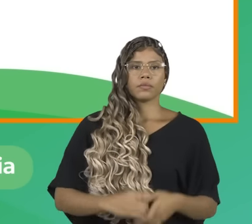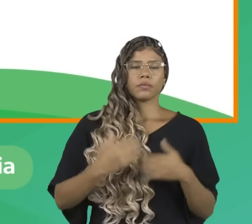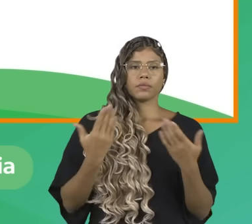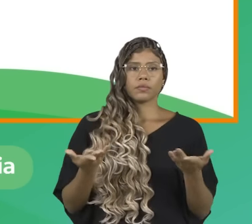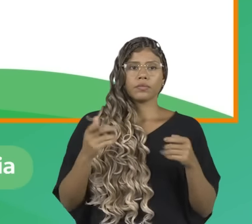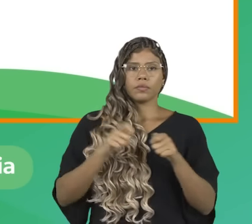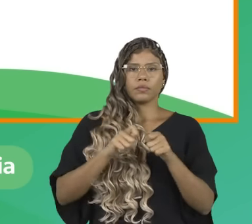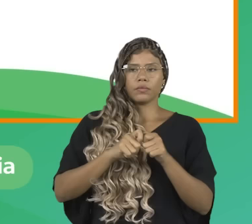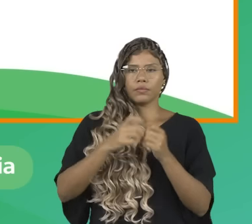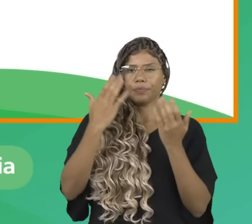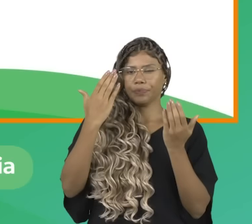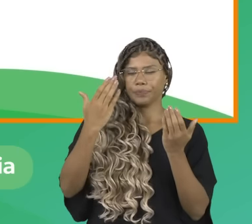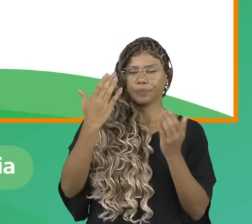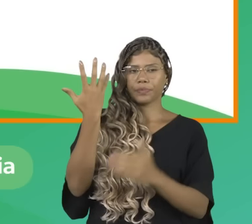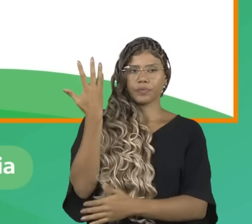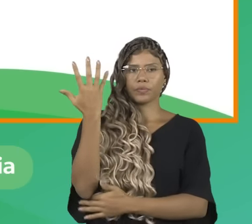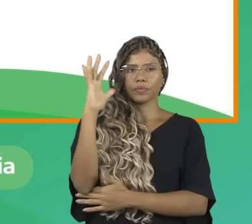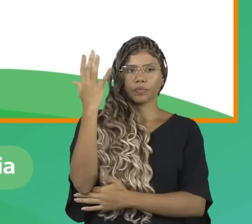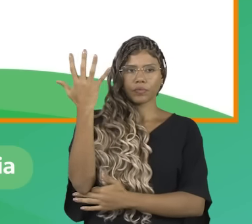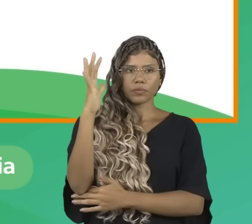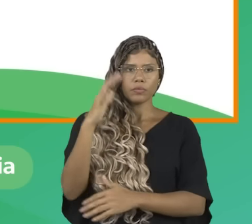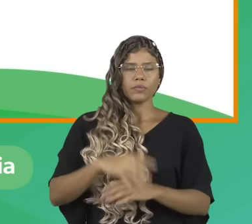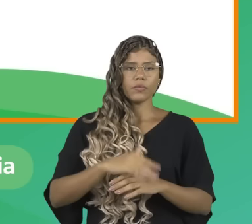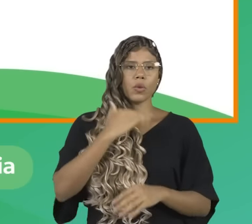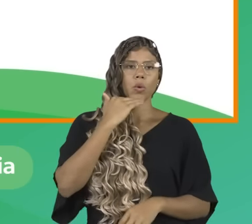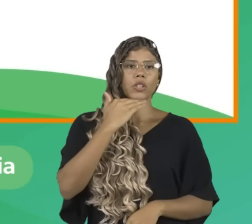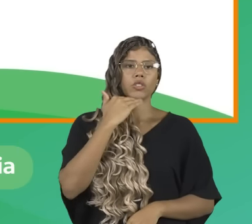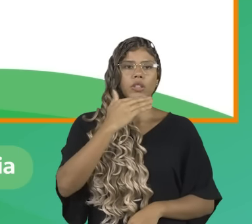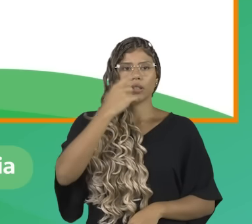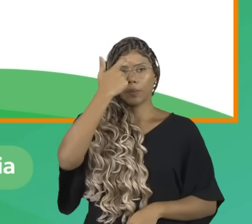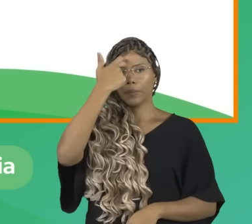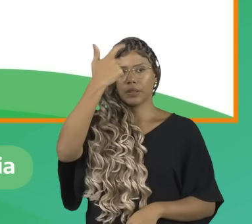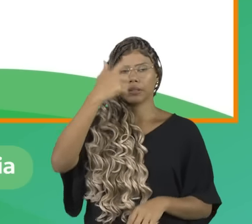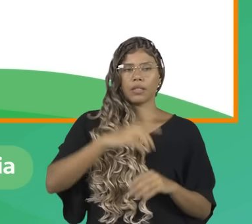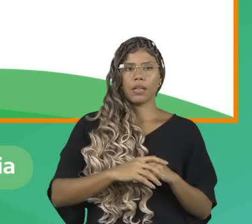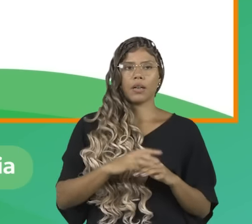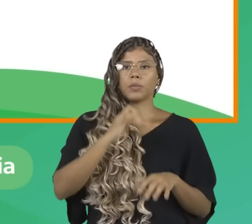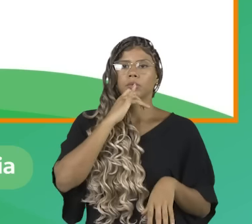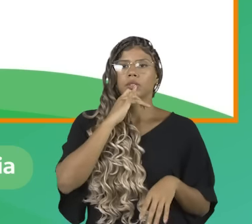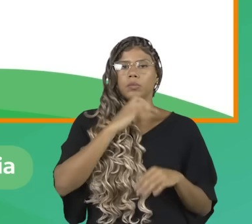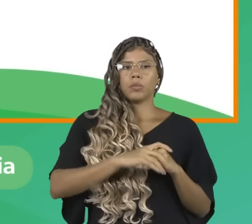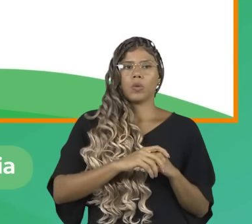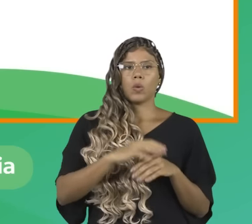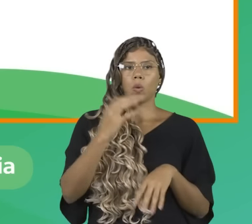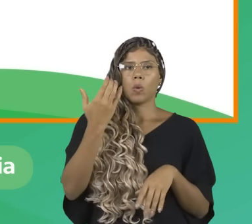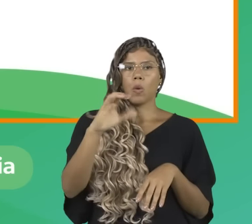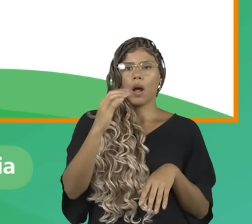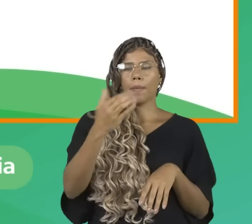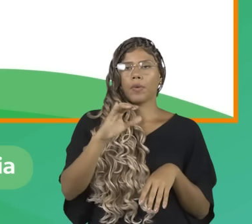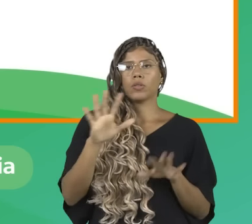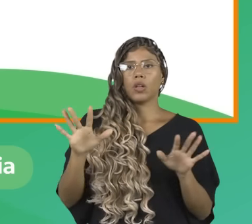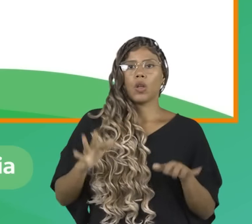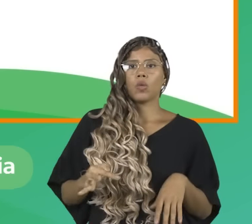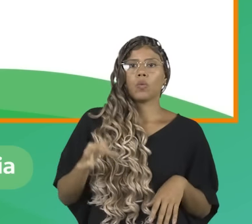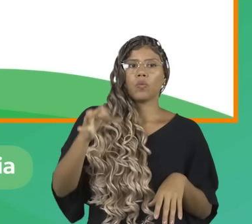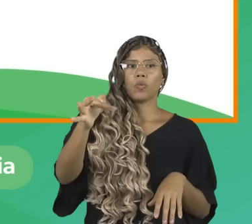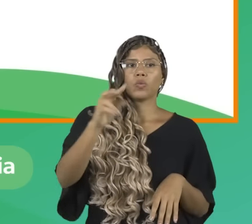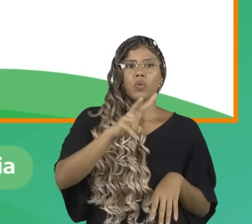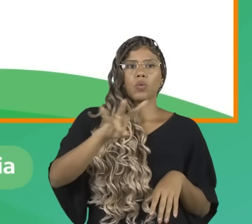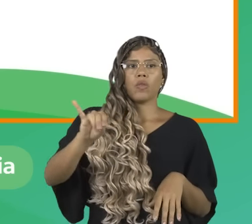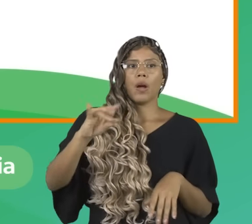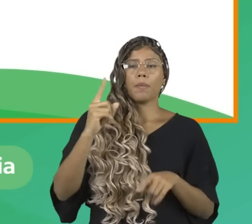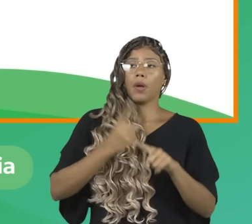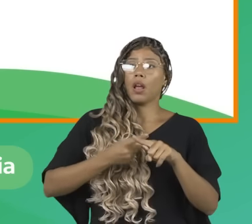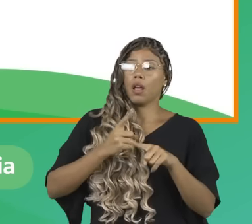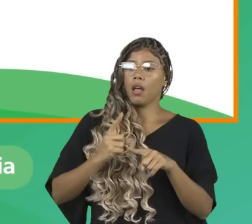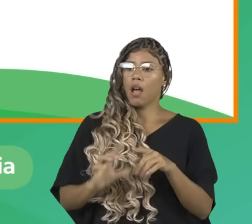adianta pensar num sequestro de carbono em que você diz que no futuro esse carbono vai ser captado, porque essa árvore ainda vai crescer, mas queimar